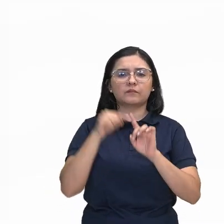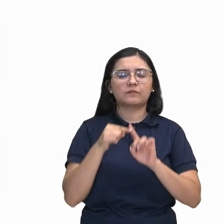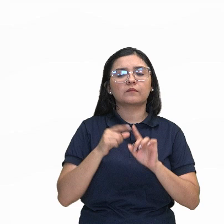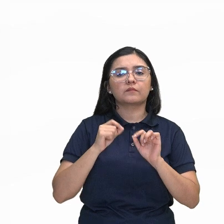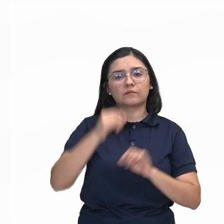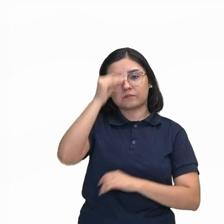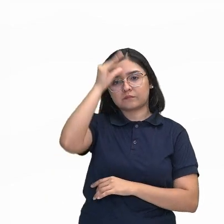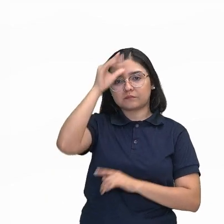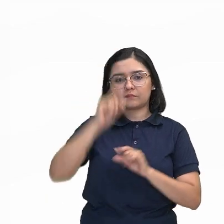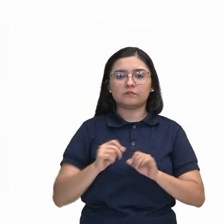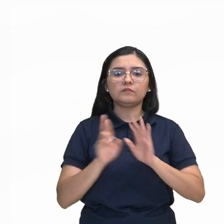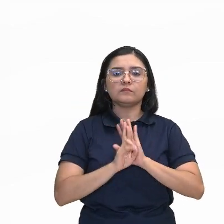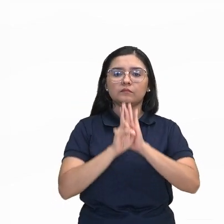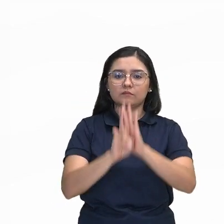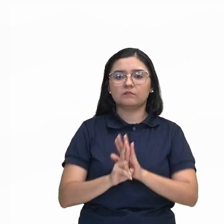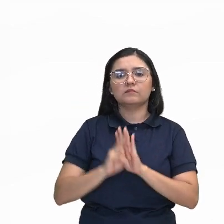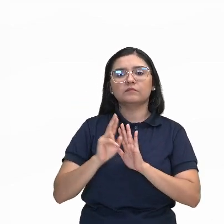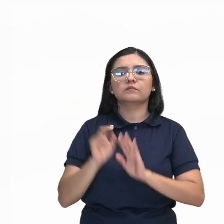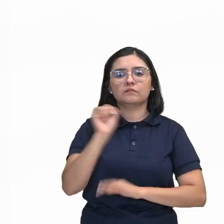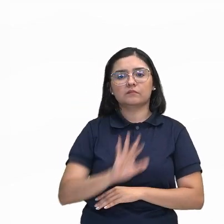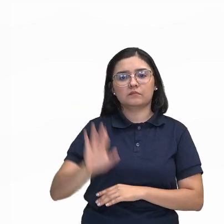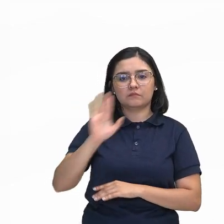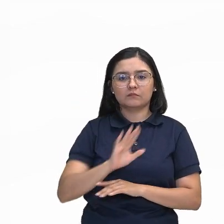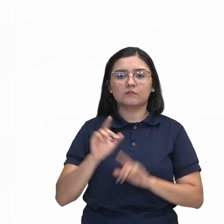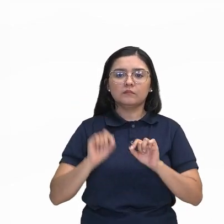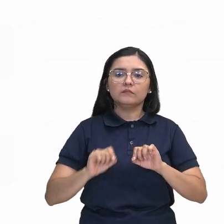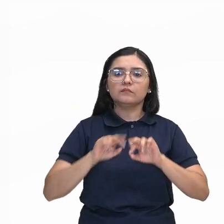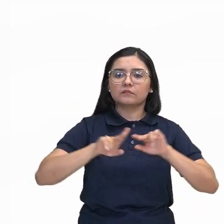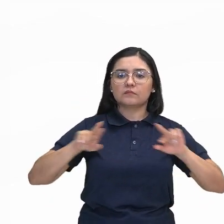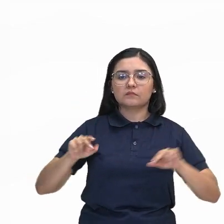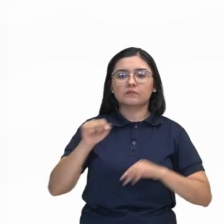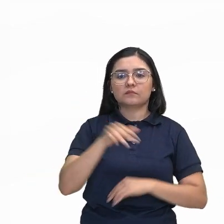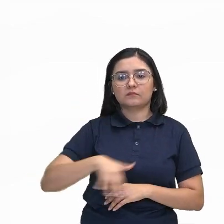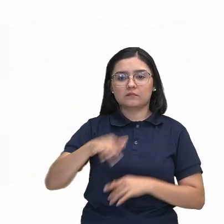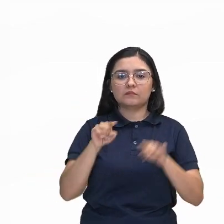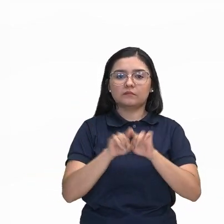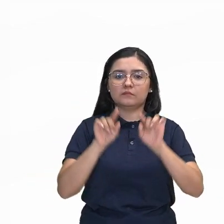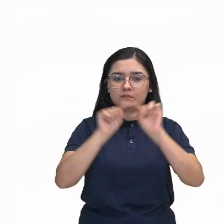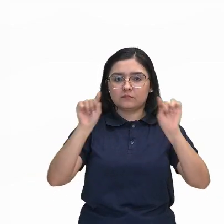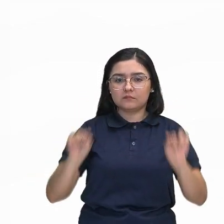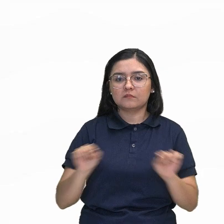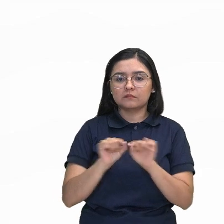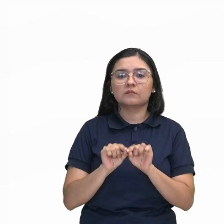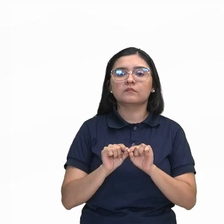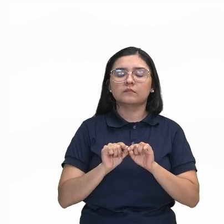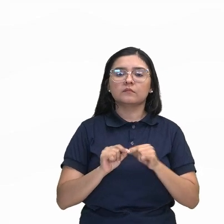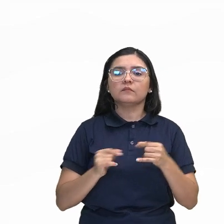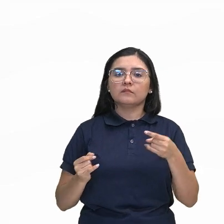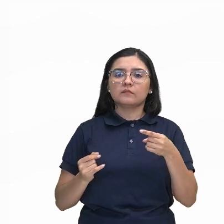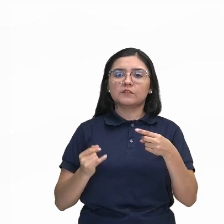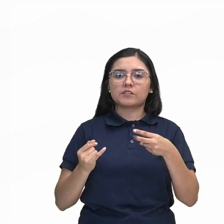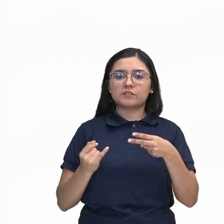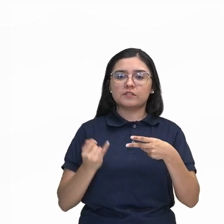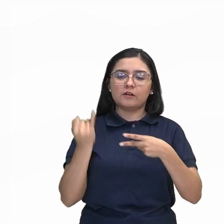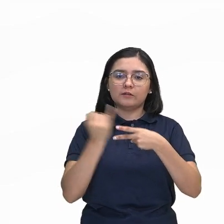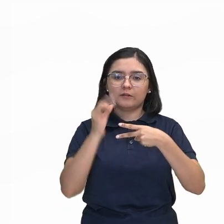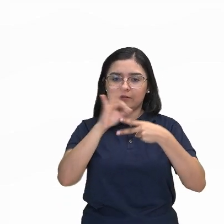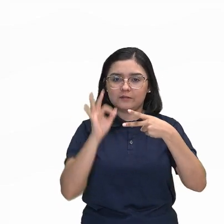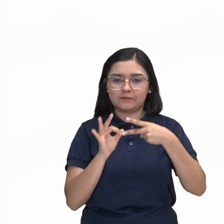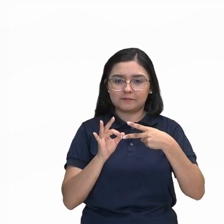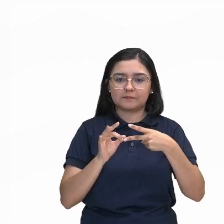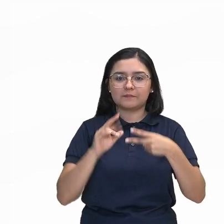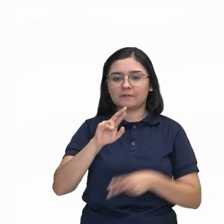conhecimento representação gráfica da variação da área e do perímetro de um polígono